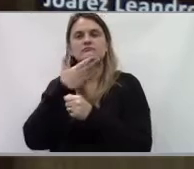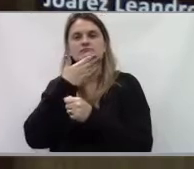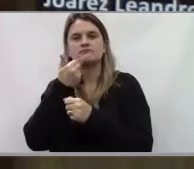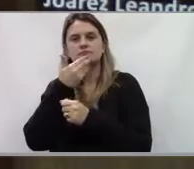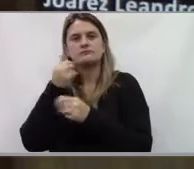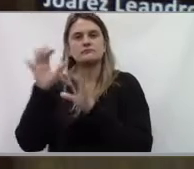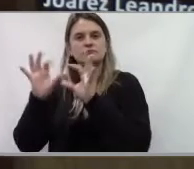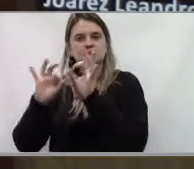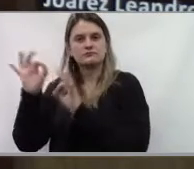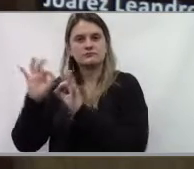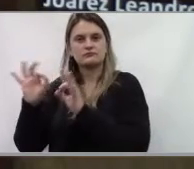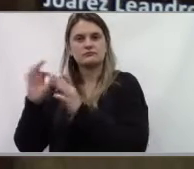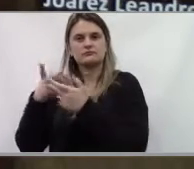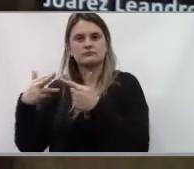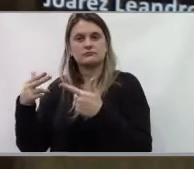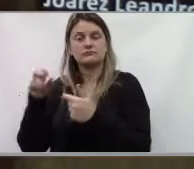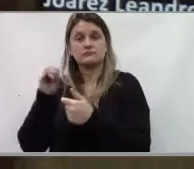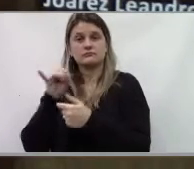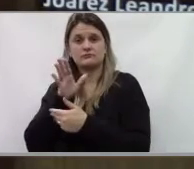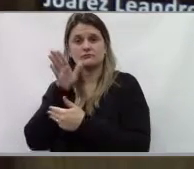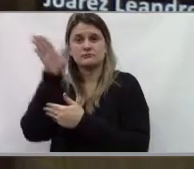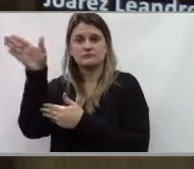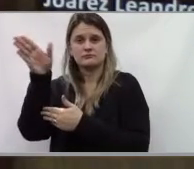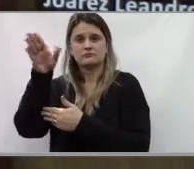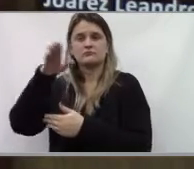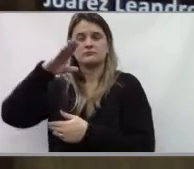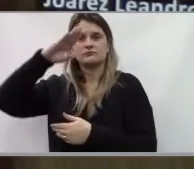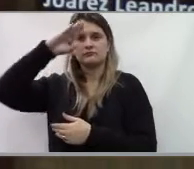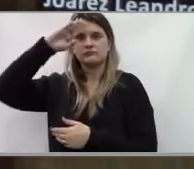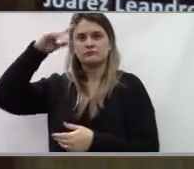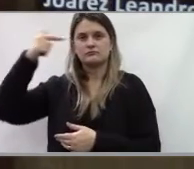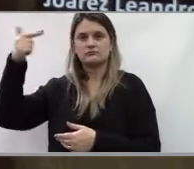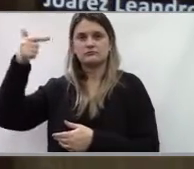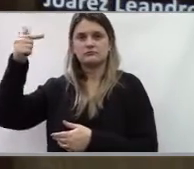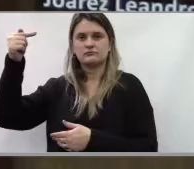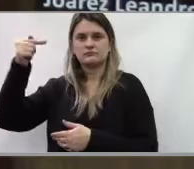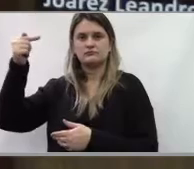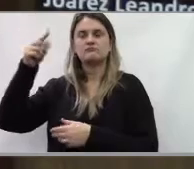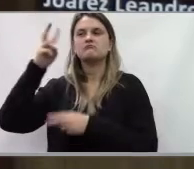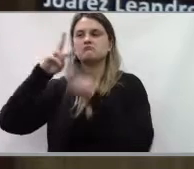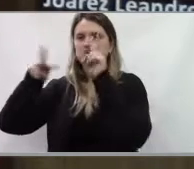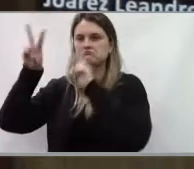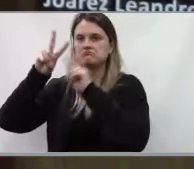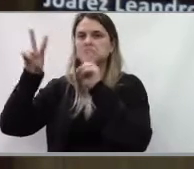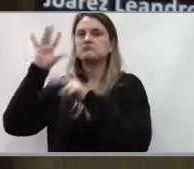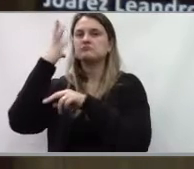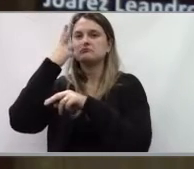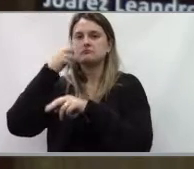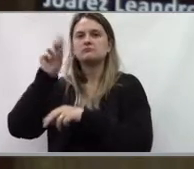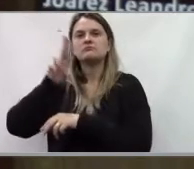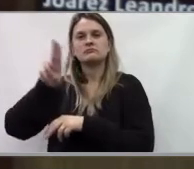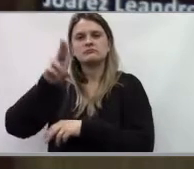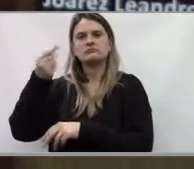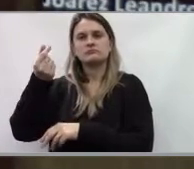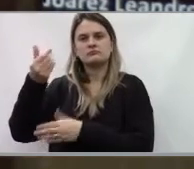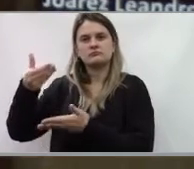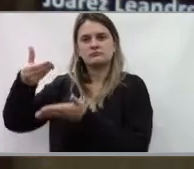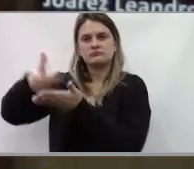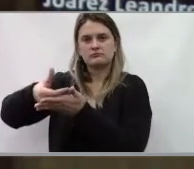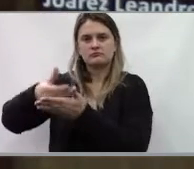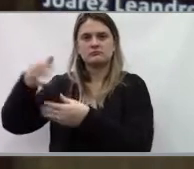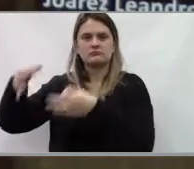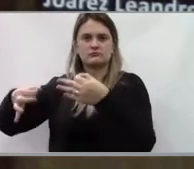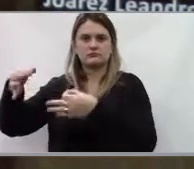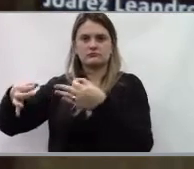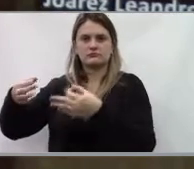realizando melhorias. Se nós formos lá no batalhão do 27º, nós estamos vendo melhorias lá, com essas verbas